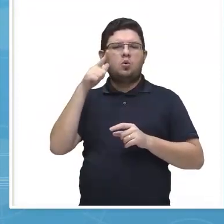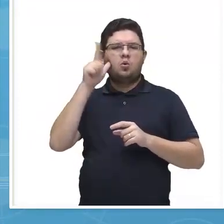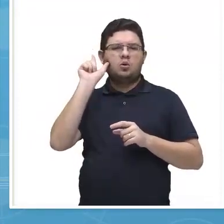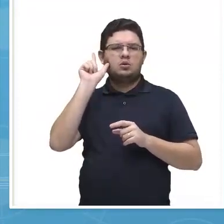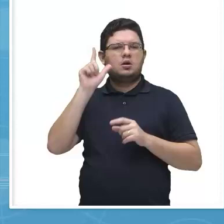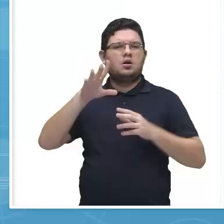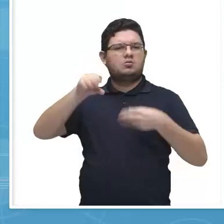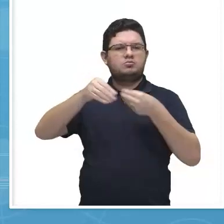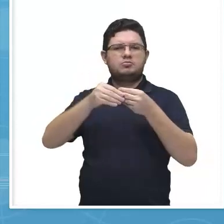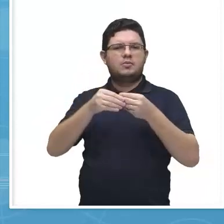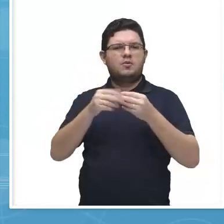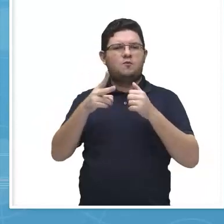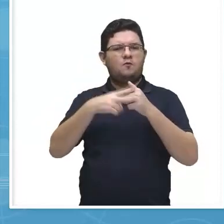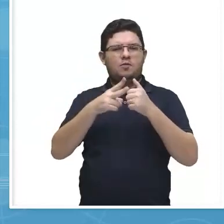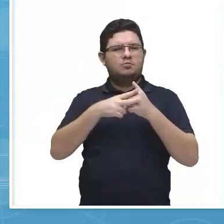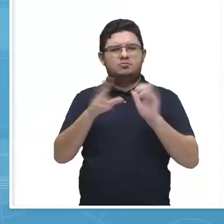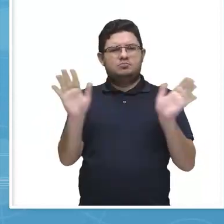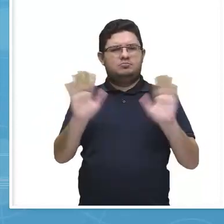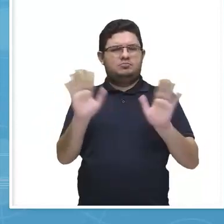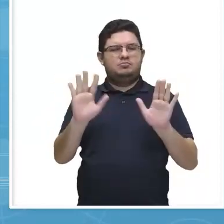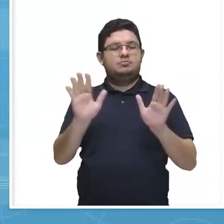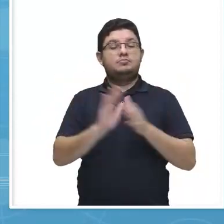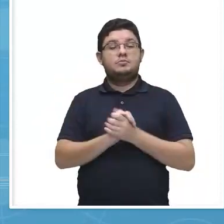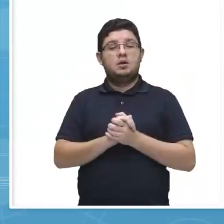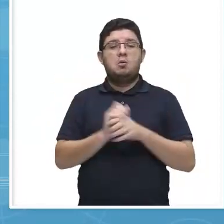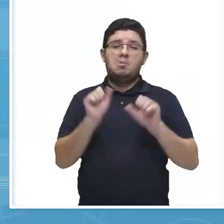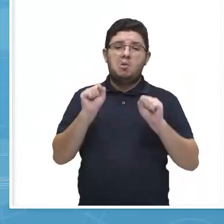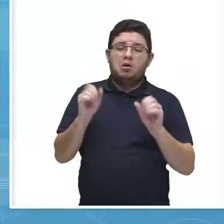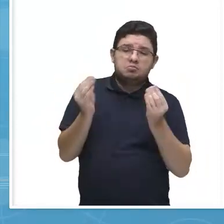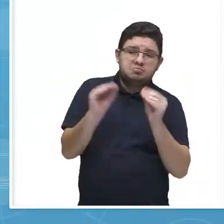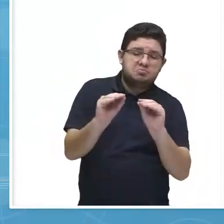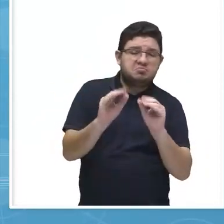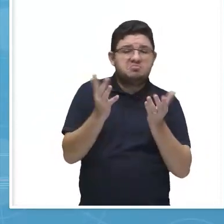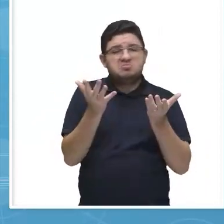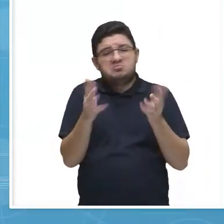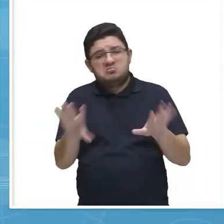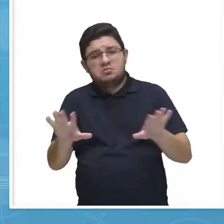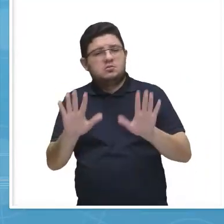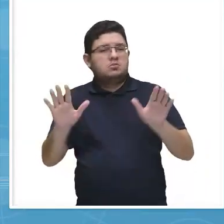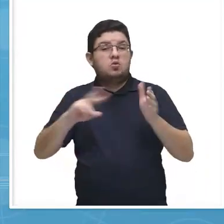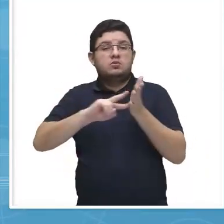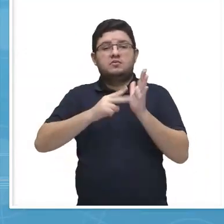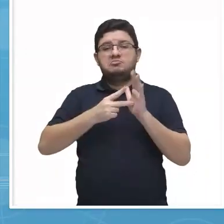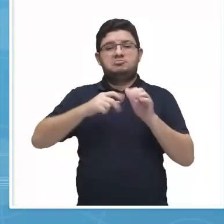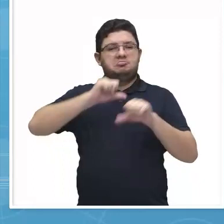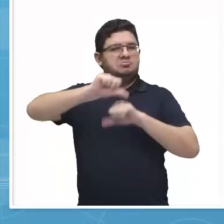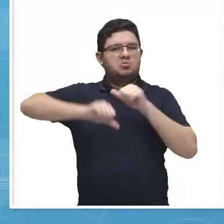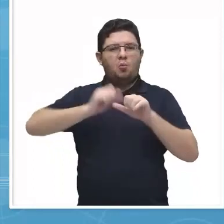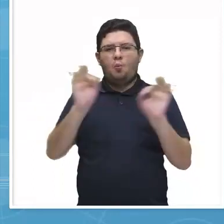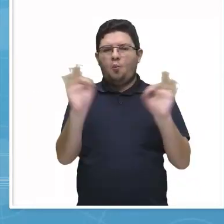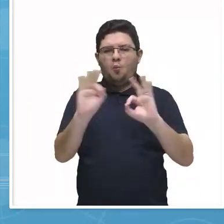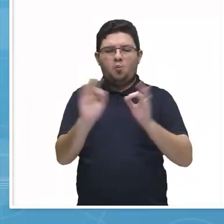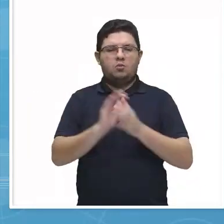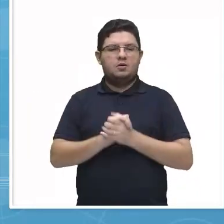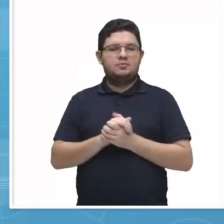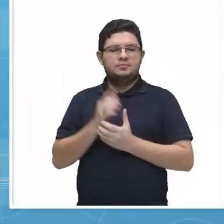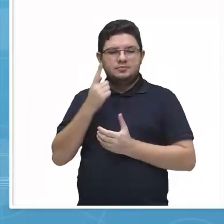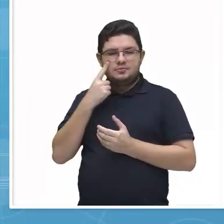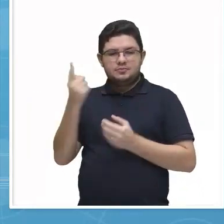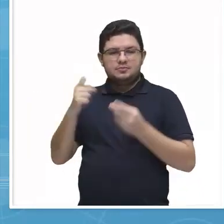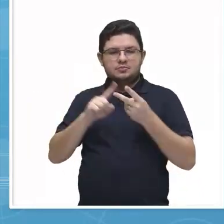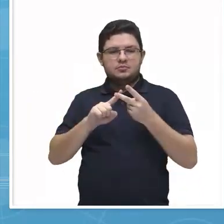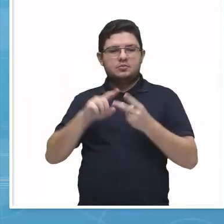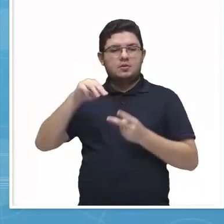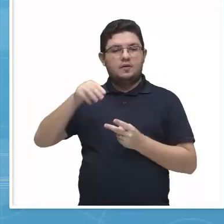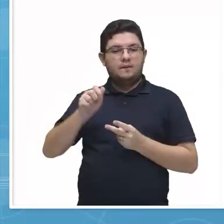Gente, isso ficou claro? Ficou, né? Então, aqui é o mesmo raciocínio. Maria deitou na rede. Maria é o